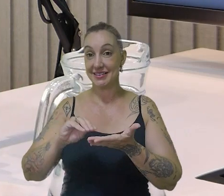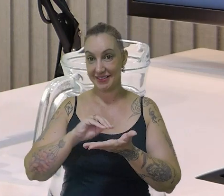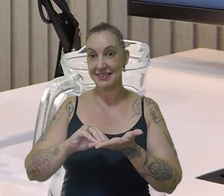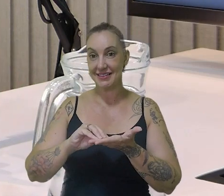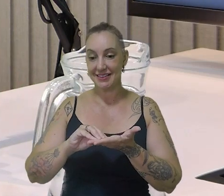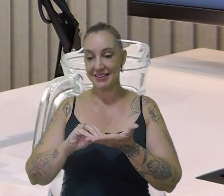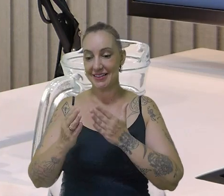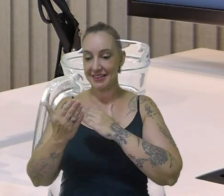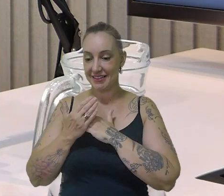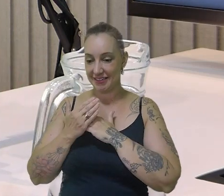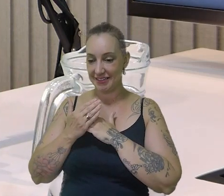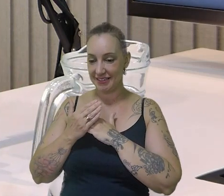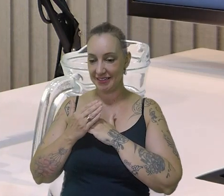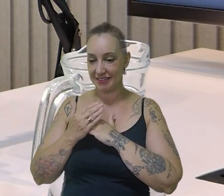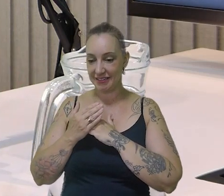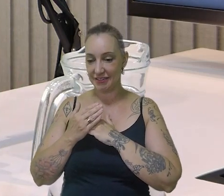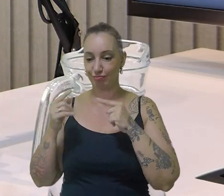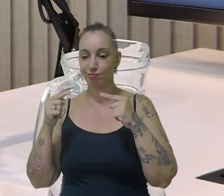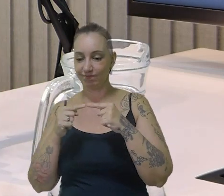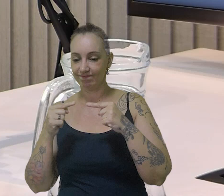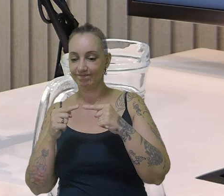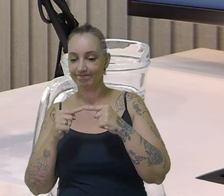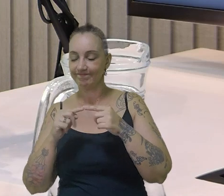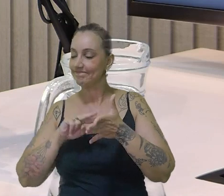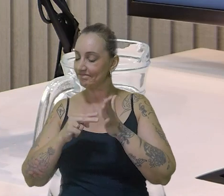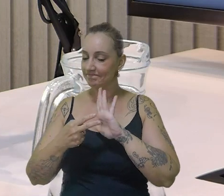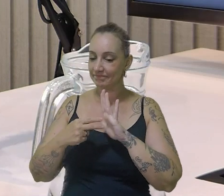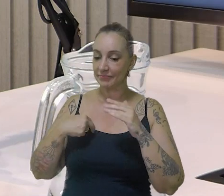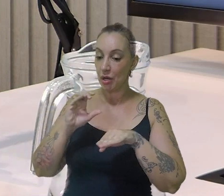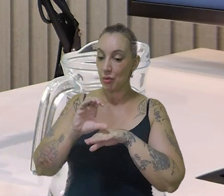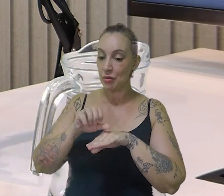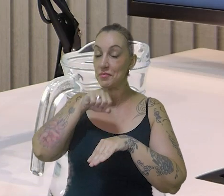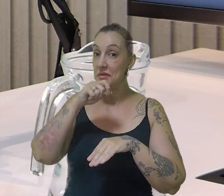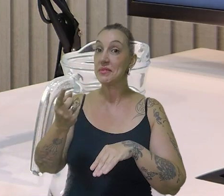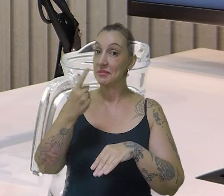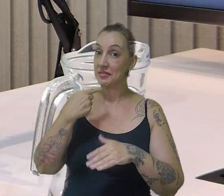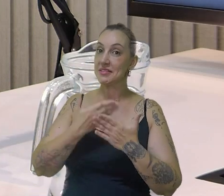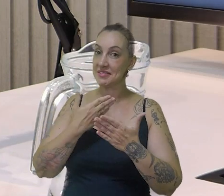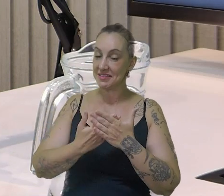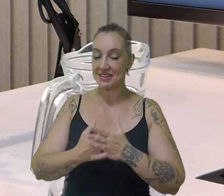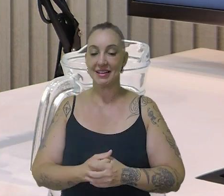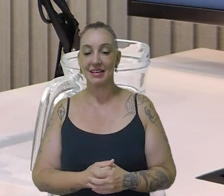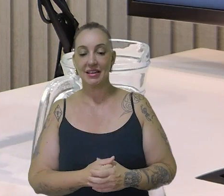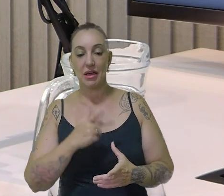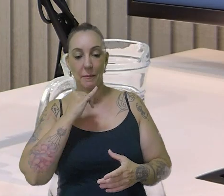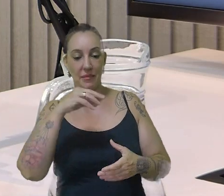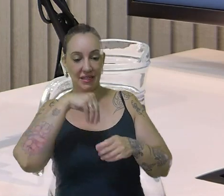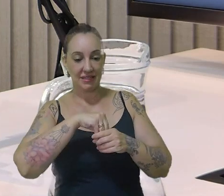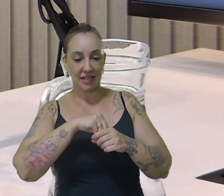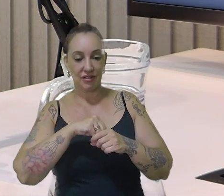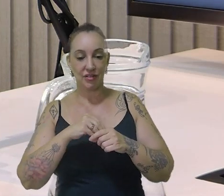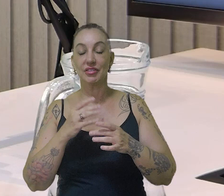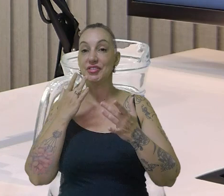foi o o ponto chave em um né que aí fez todo sentido os cursos que minha mãe falou para fazer e fez todo sentido eu est dentro do